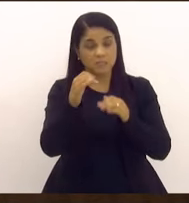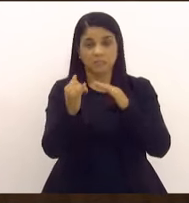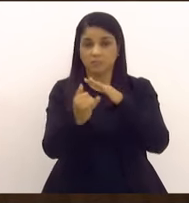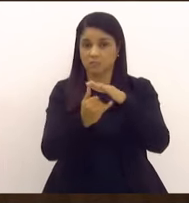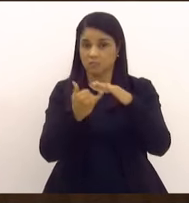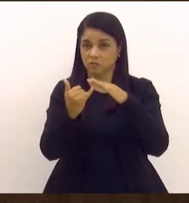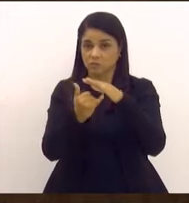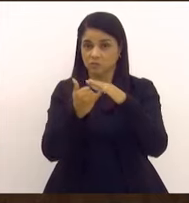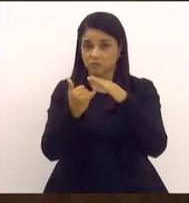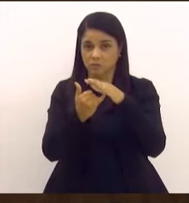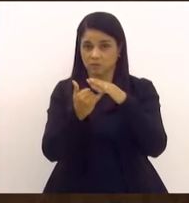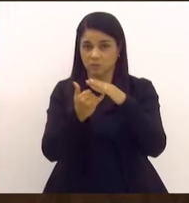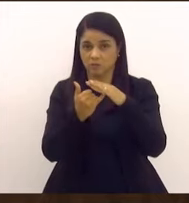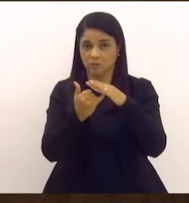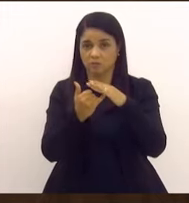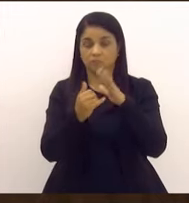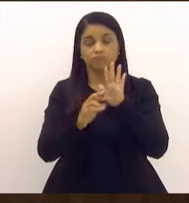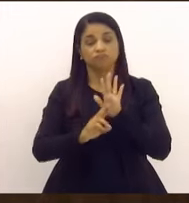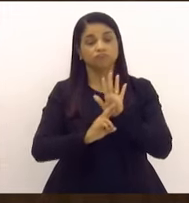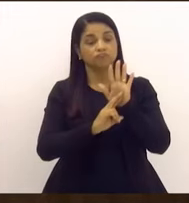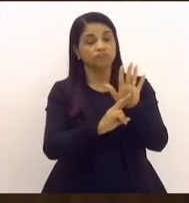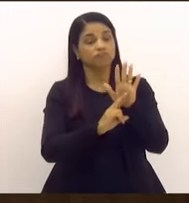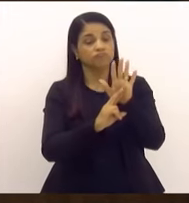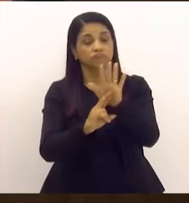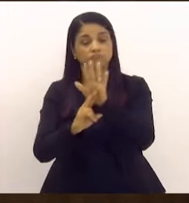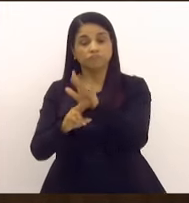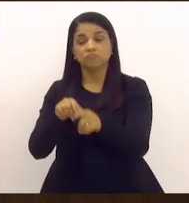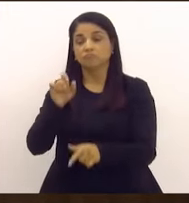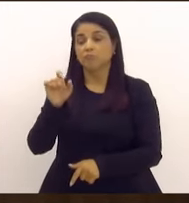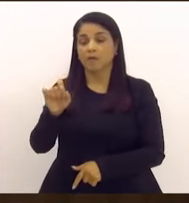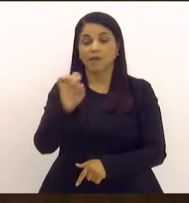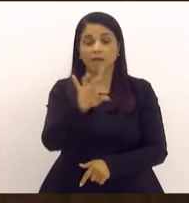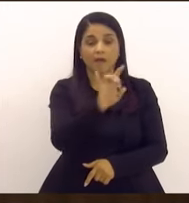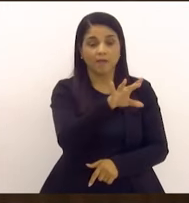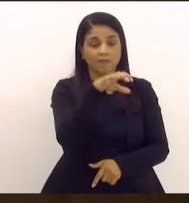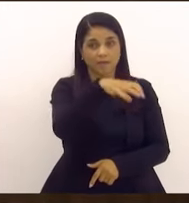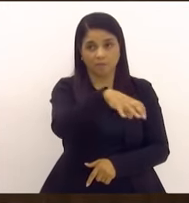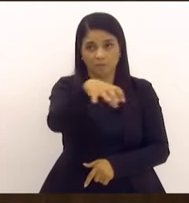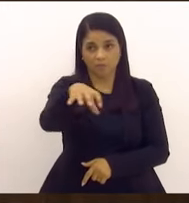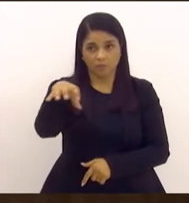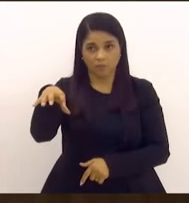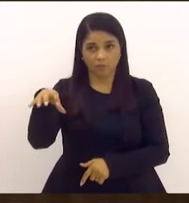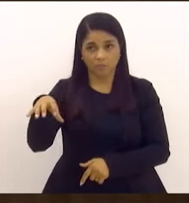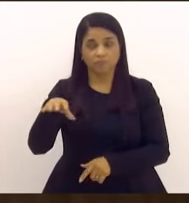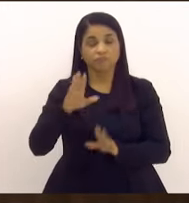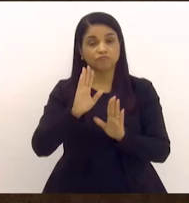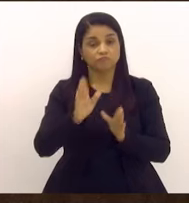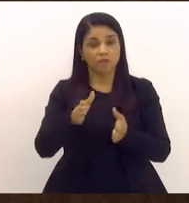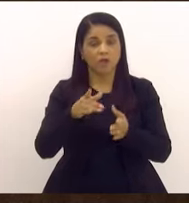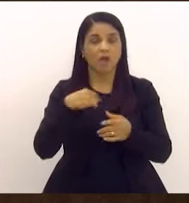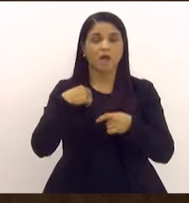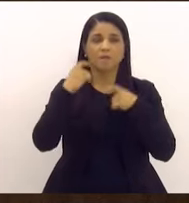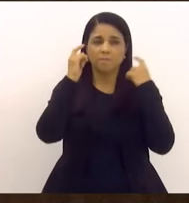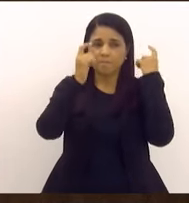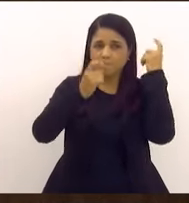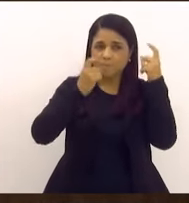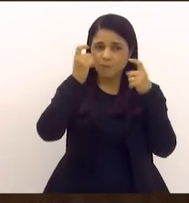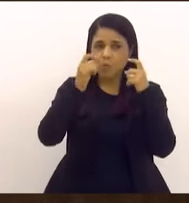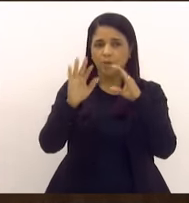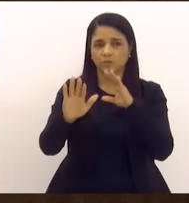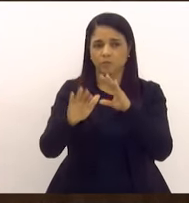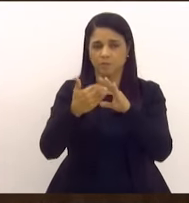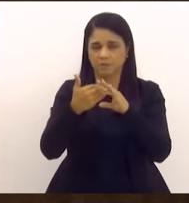instituição e dos representantes de classe, que naquele momento já estavam preocupados com a